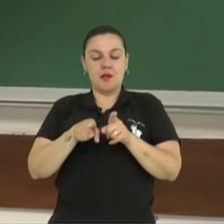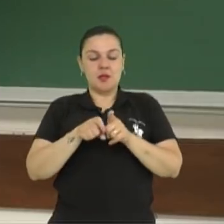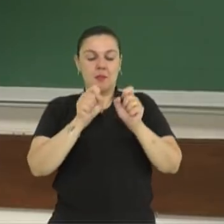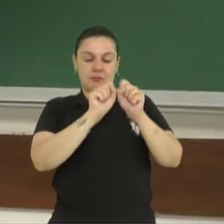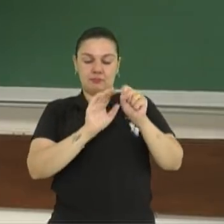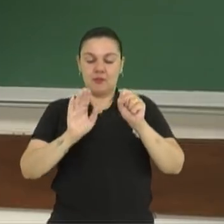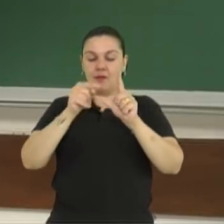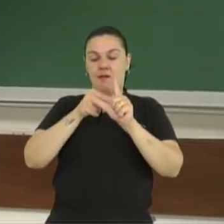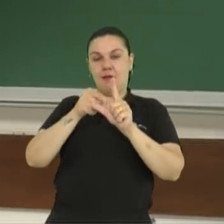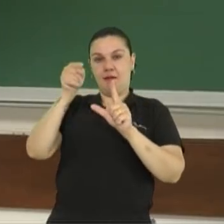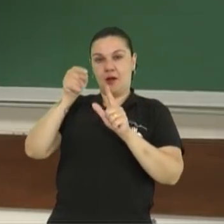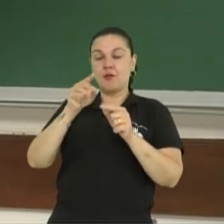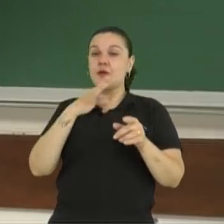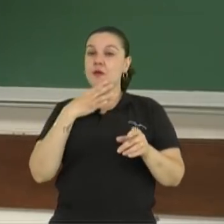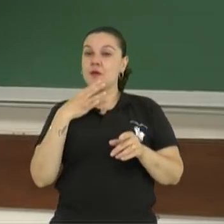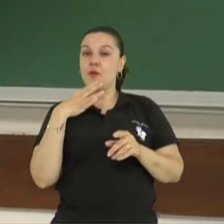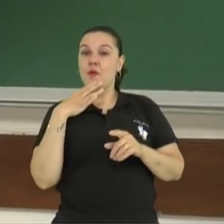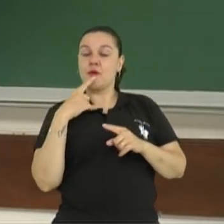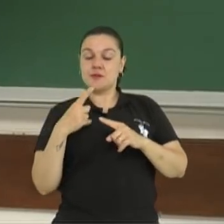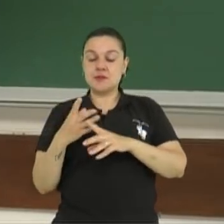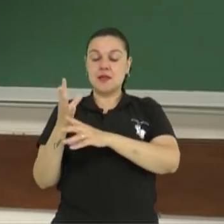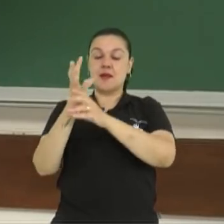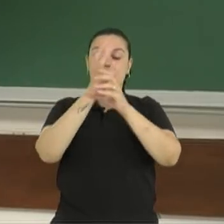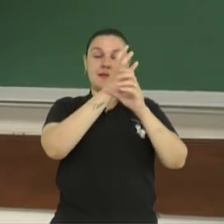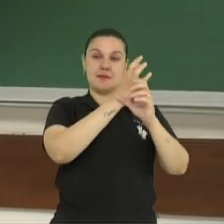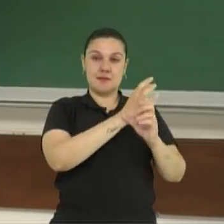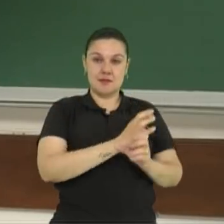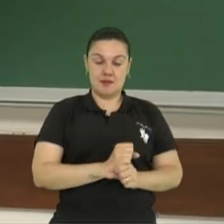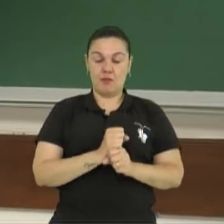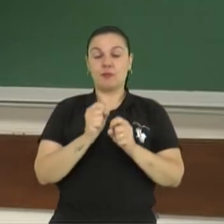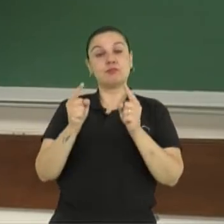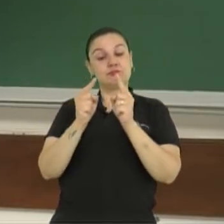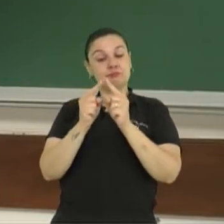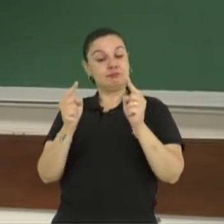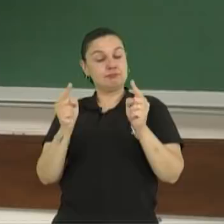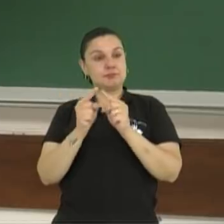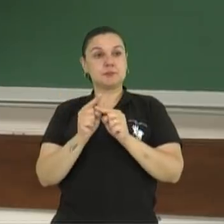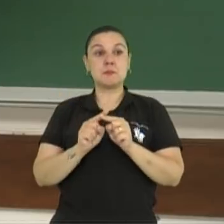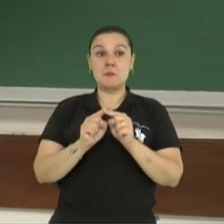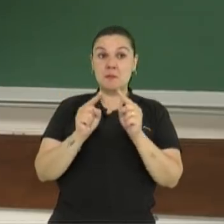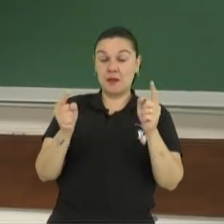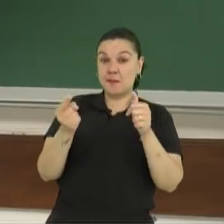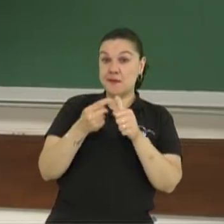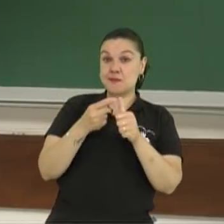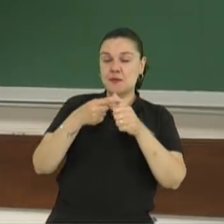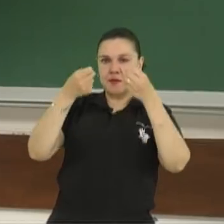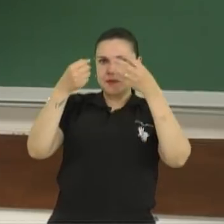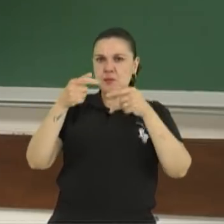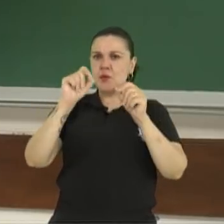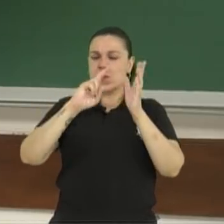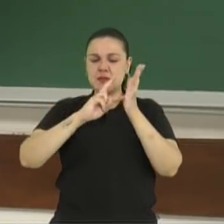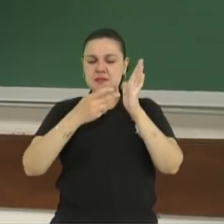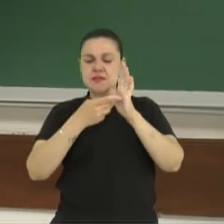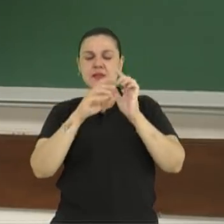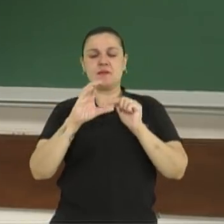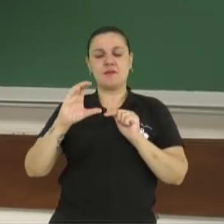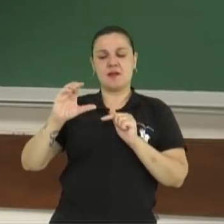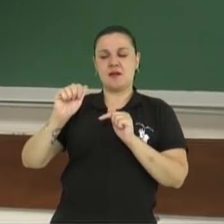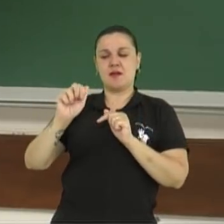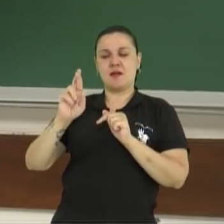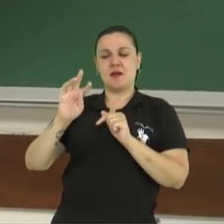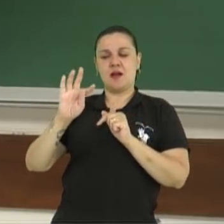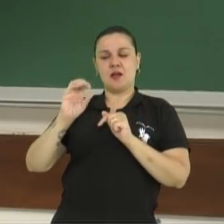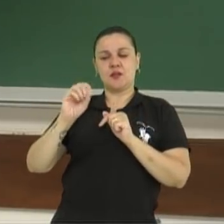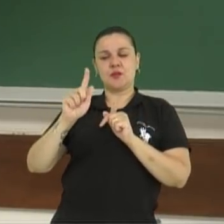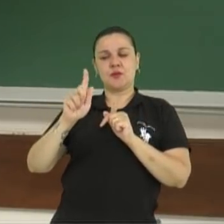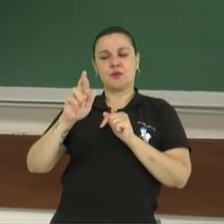e conhecer os cálculos da escala. Mas antes, vamos definir o que é cartografia,